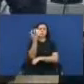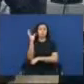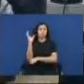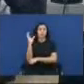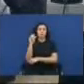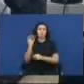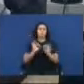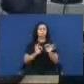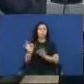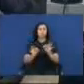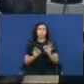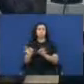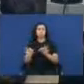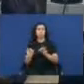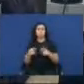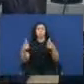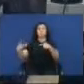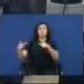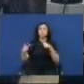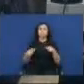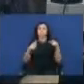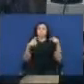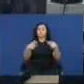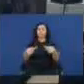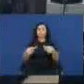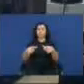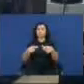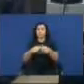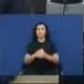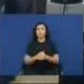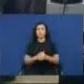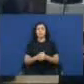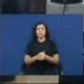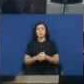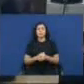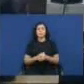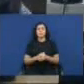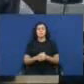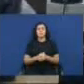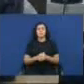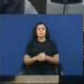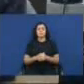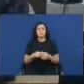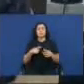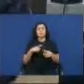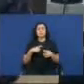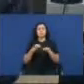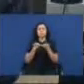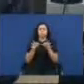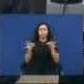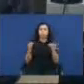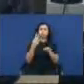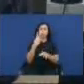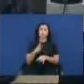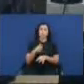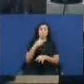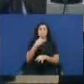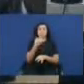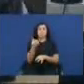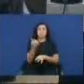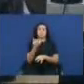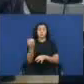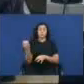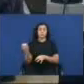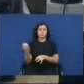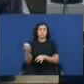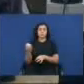lá às margens do Ribeirão Tatu, numa área trocada com a prefeitura, e uma das áreas, 4.600 metros, que a prefeitura